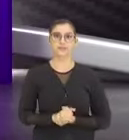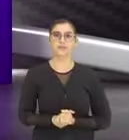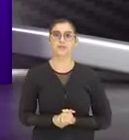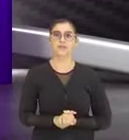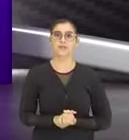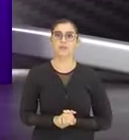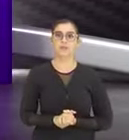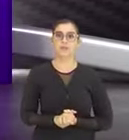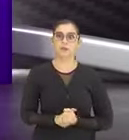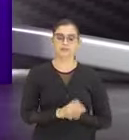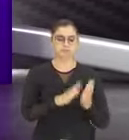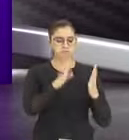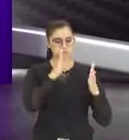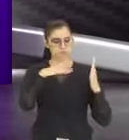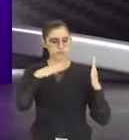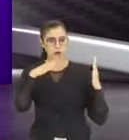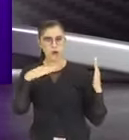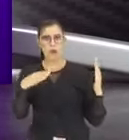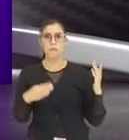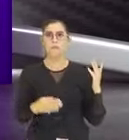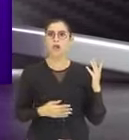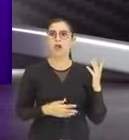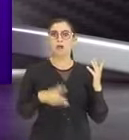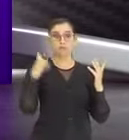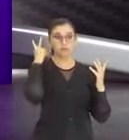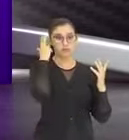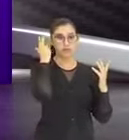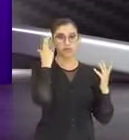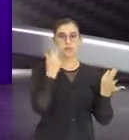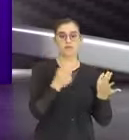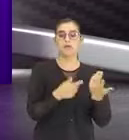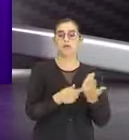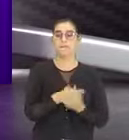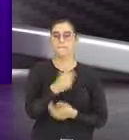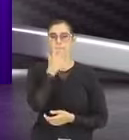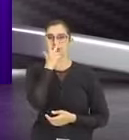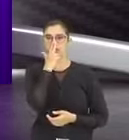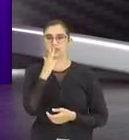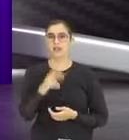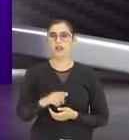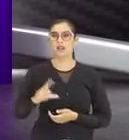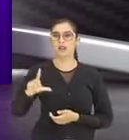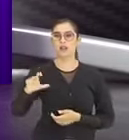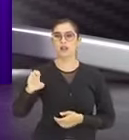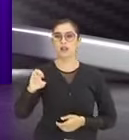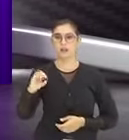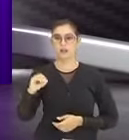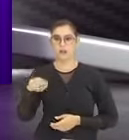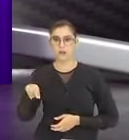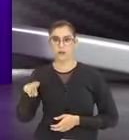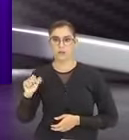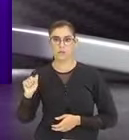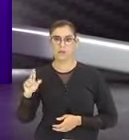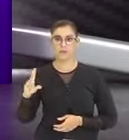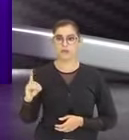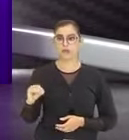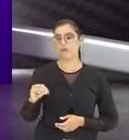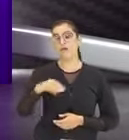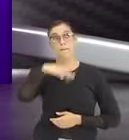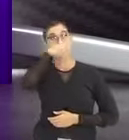obra clássica, me parece que é do Leonardo da Vinci, que ele pintou no teto de uma capela lá italiana,